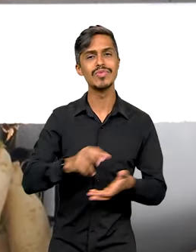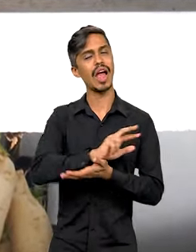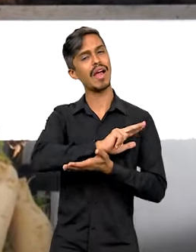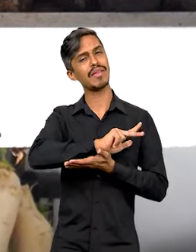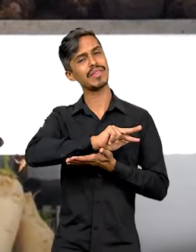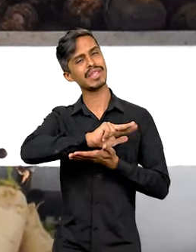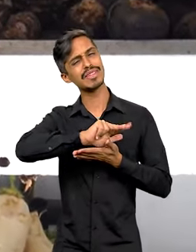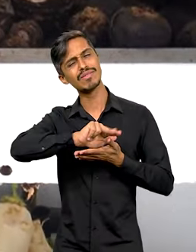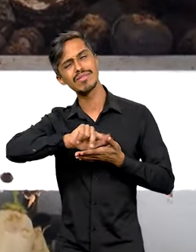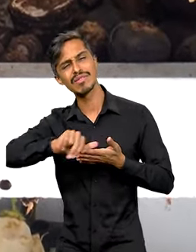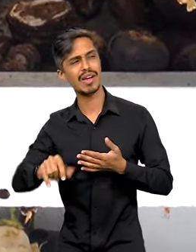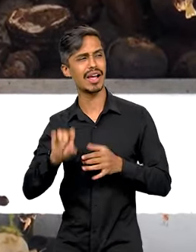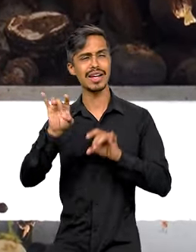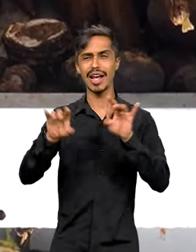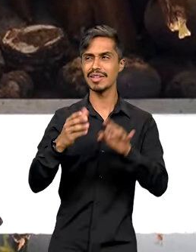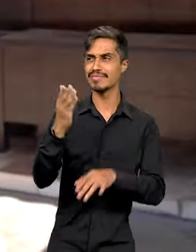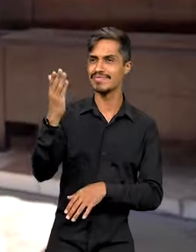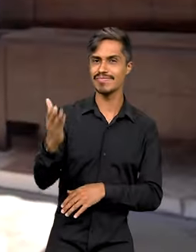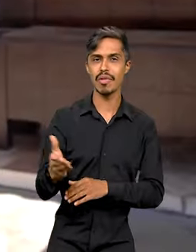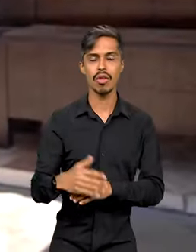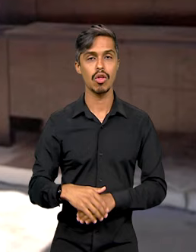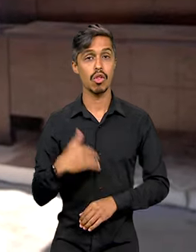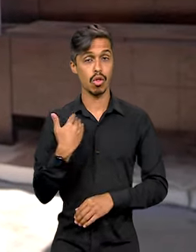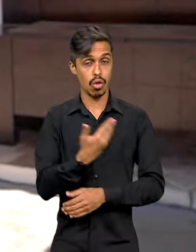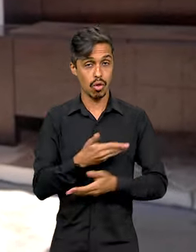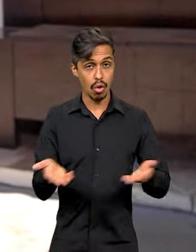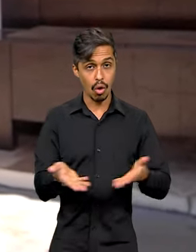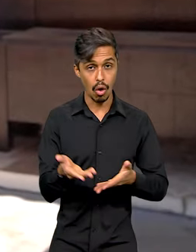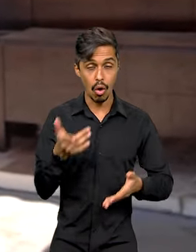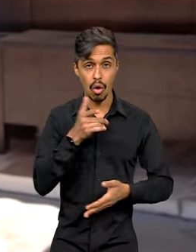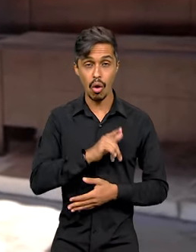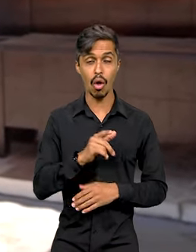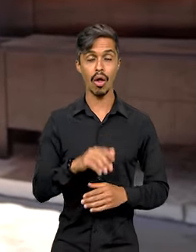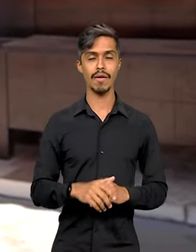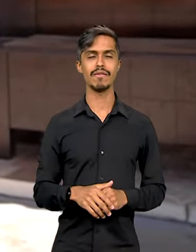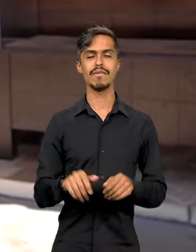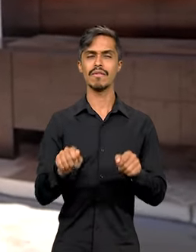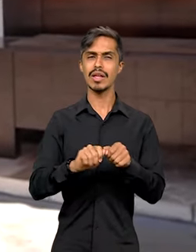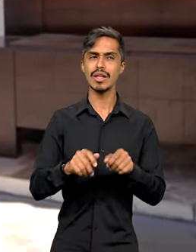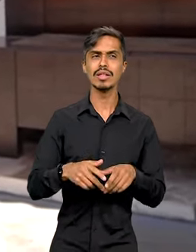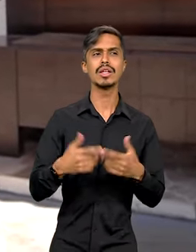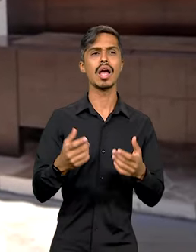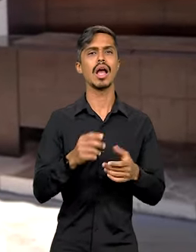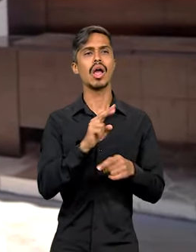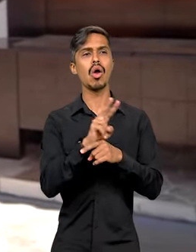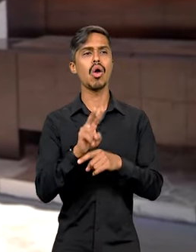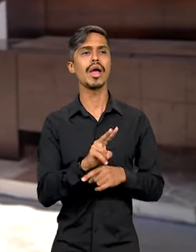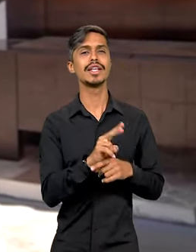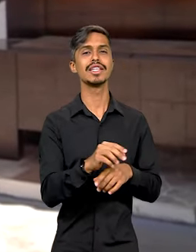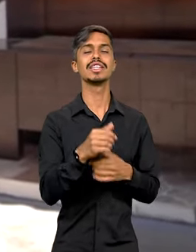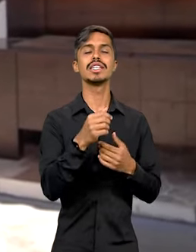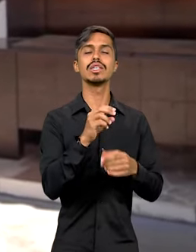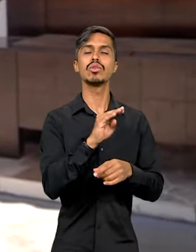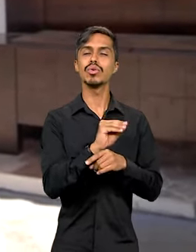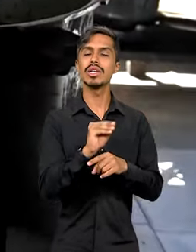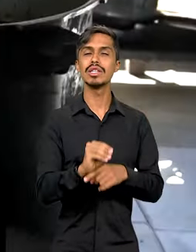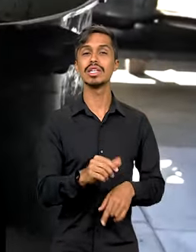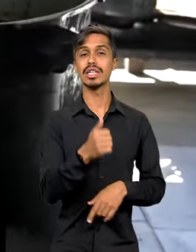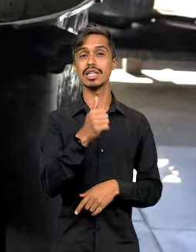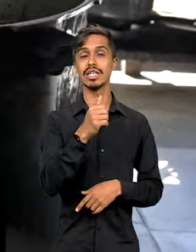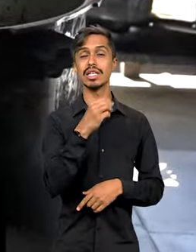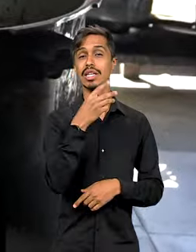beterraba inami muito fto hoje a gente tá conseguindo aí fazer a manutenção de 30 pessoas